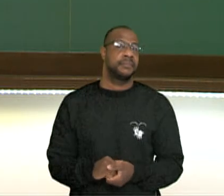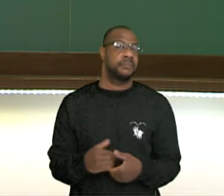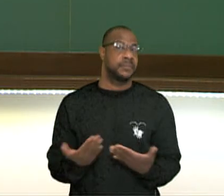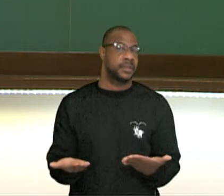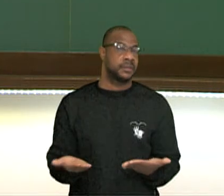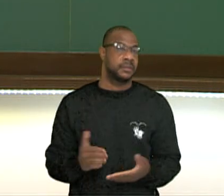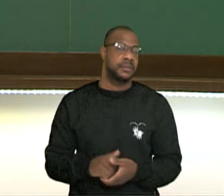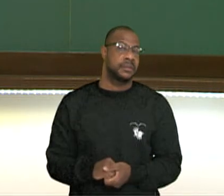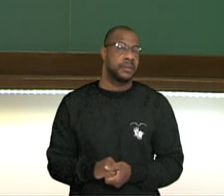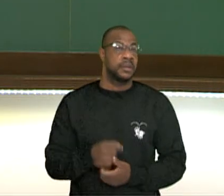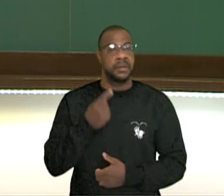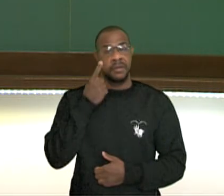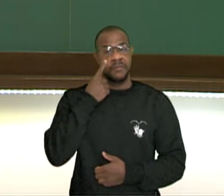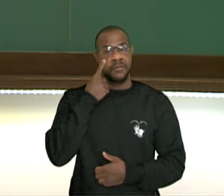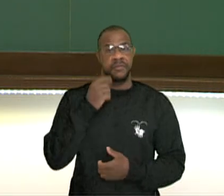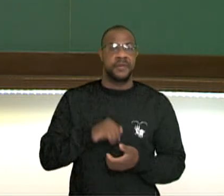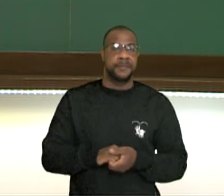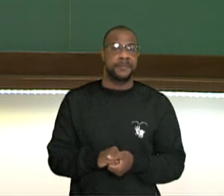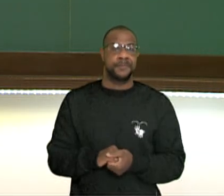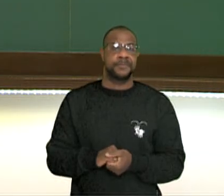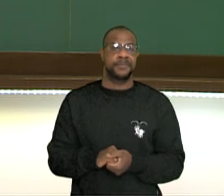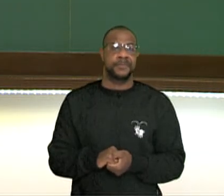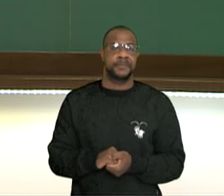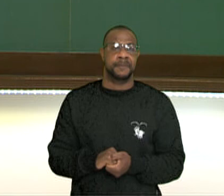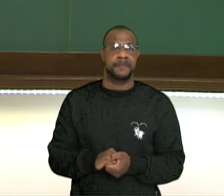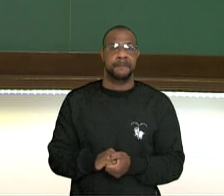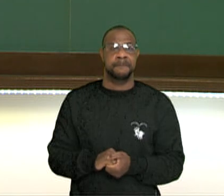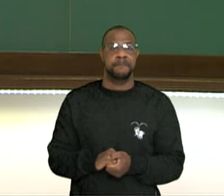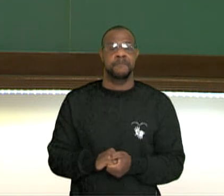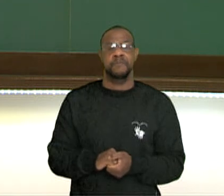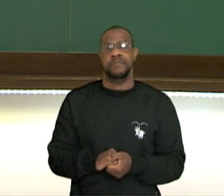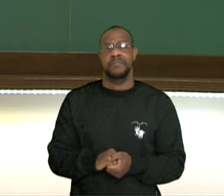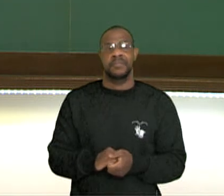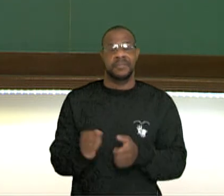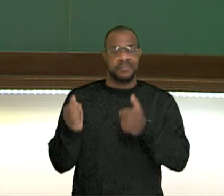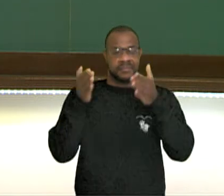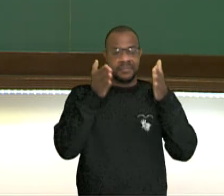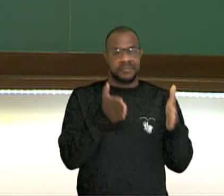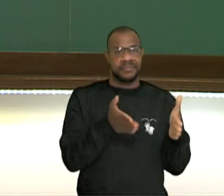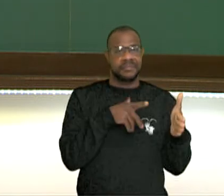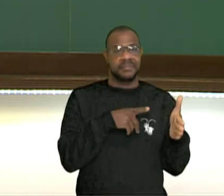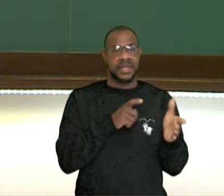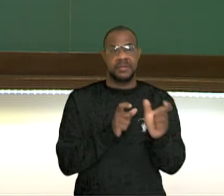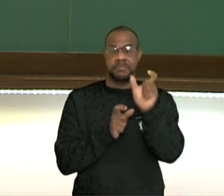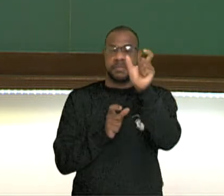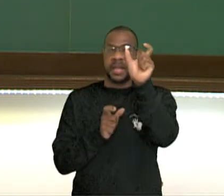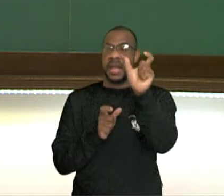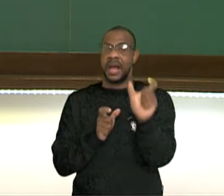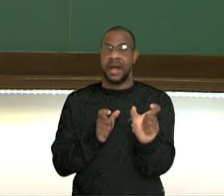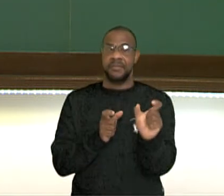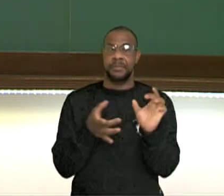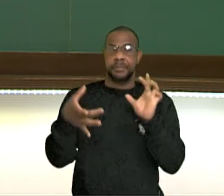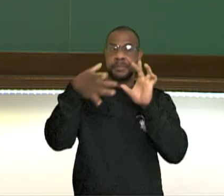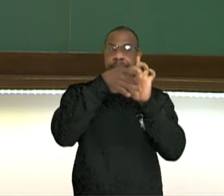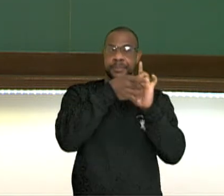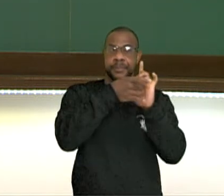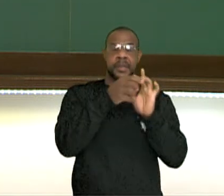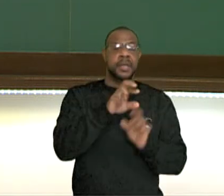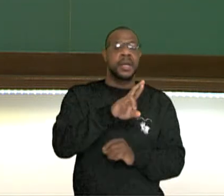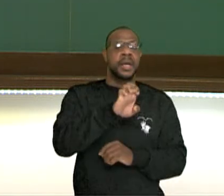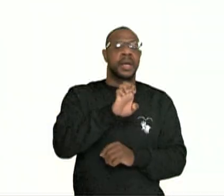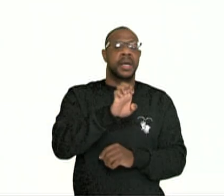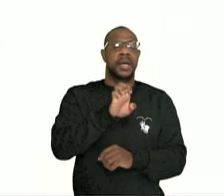Galera, corrigindo a nossa atividade, né? Aqui na esquerda, as palavras que fazem relação com a